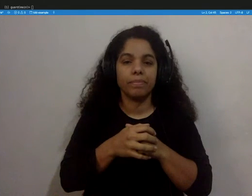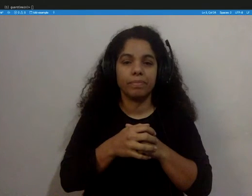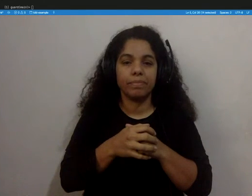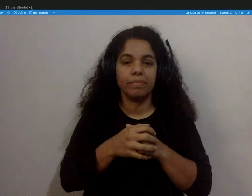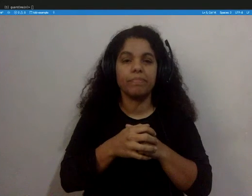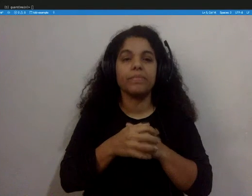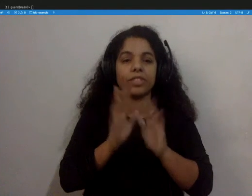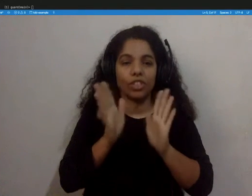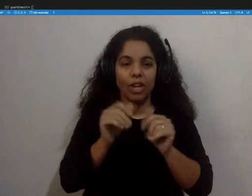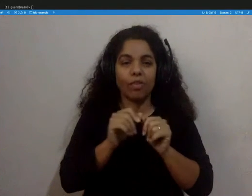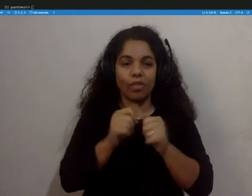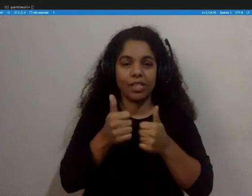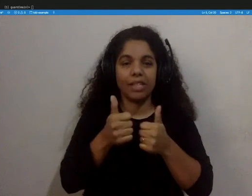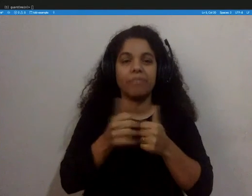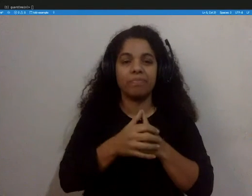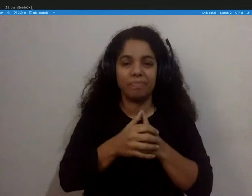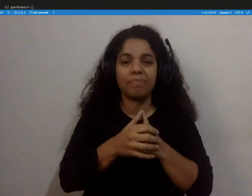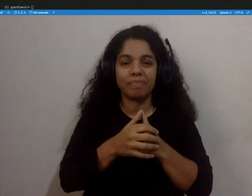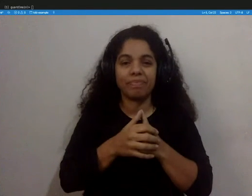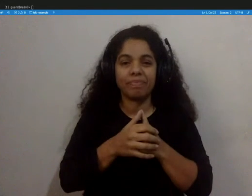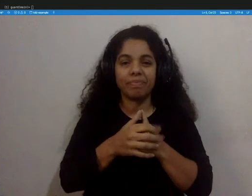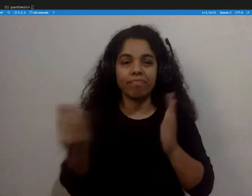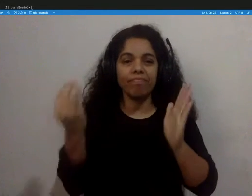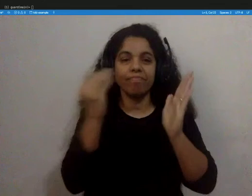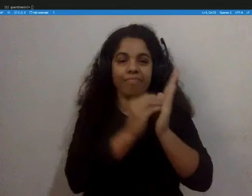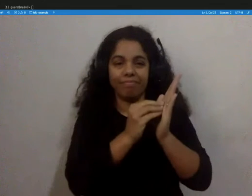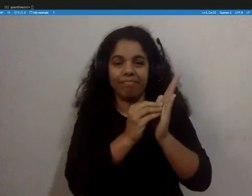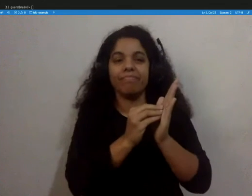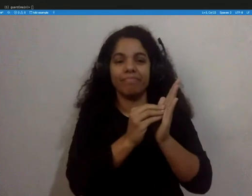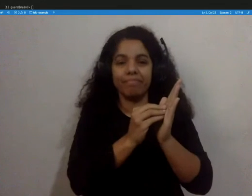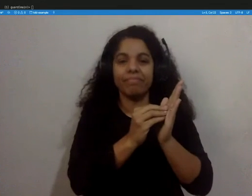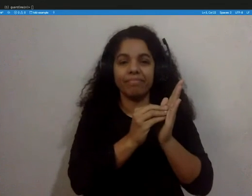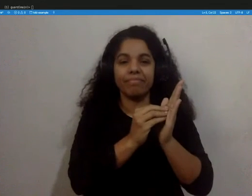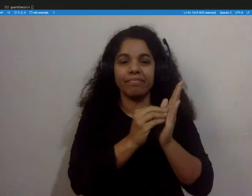Já vou fazer a inserção dele.